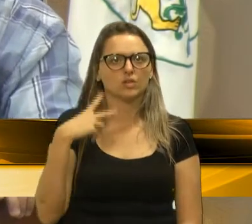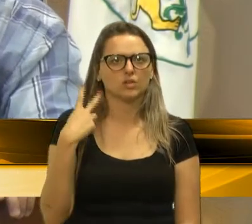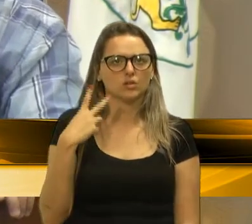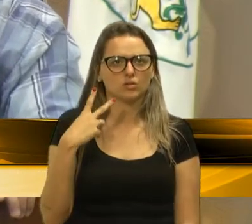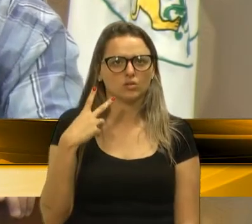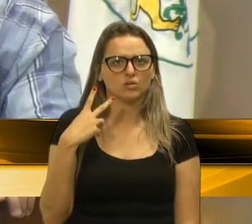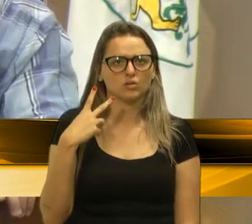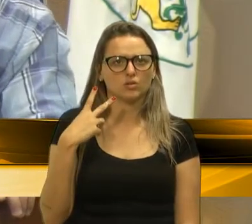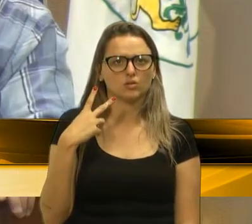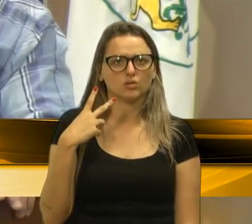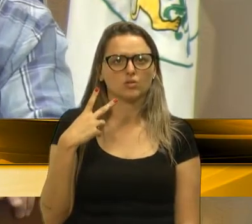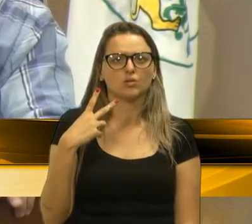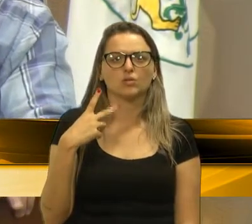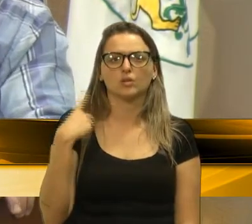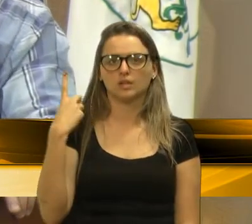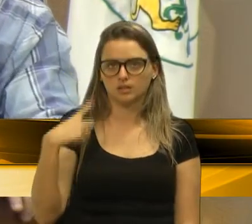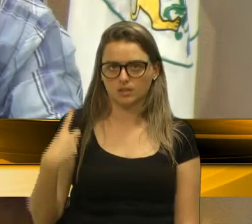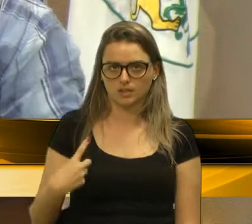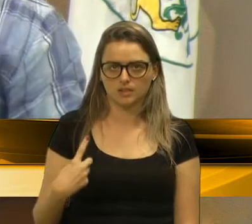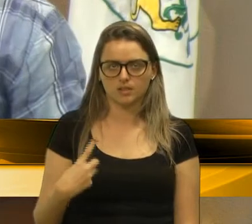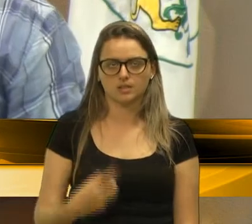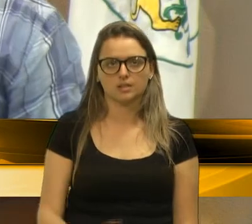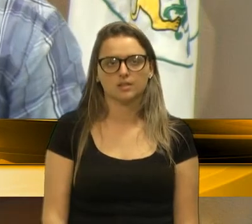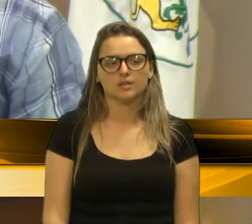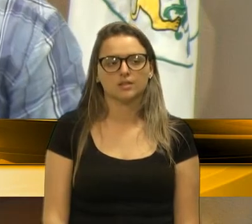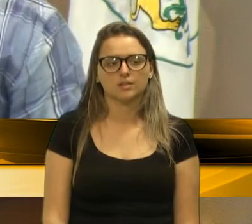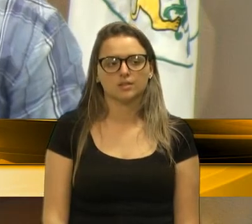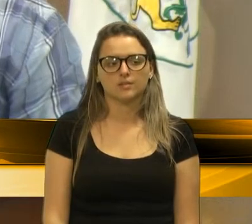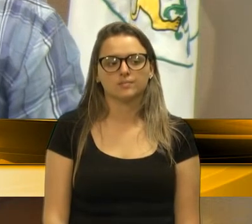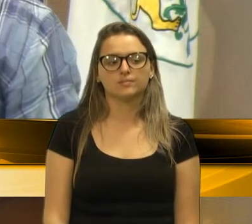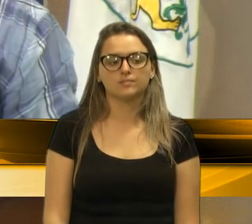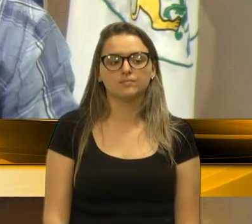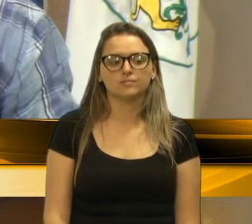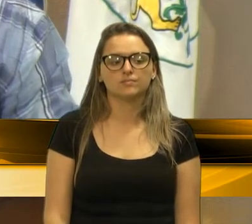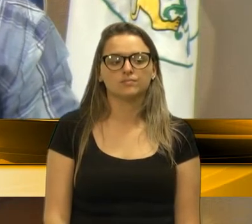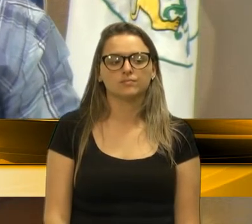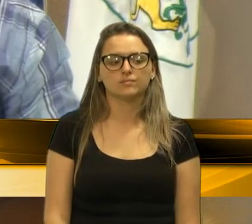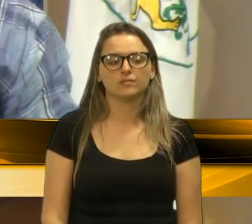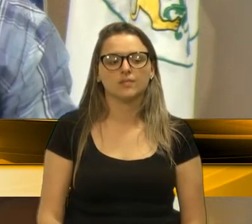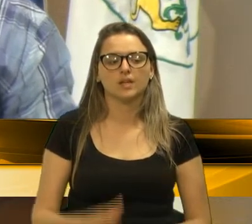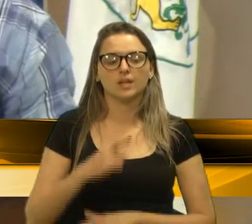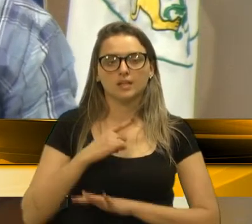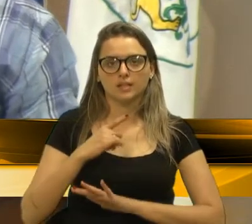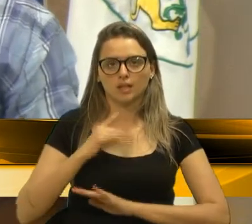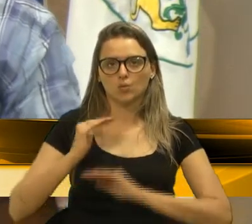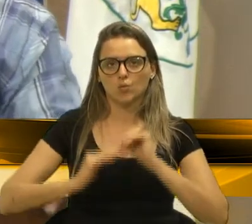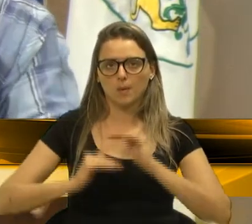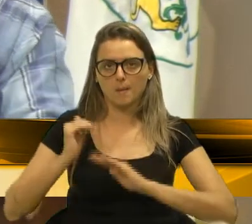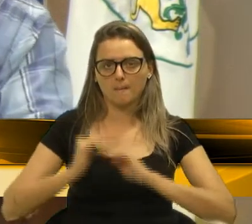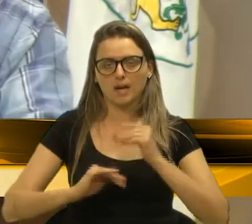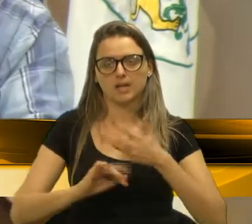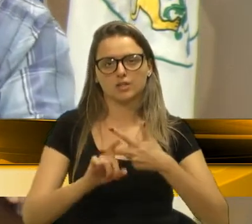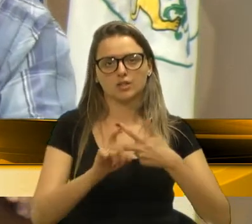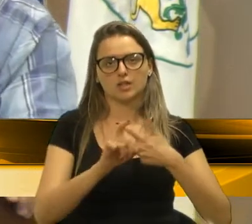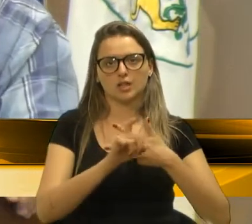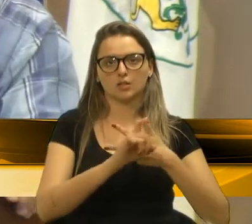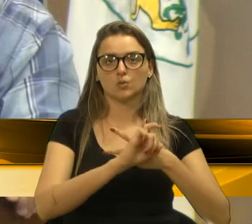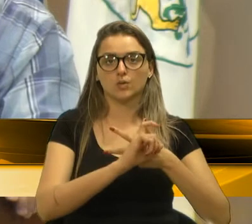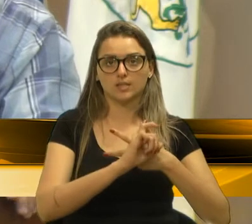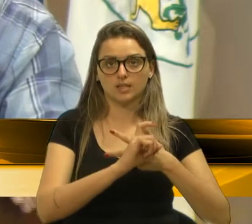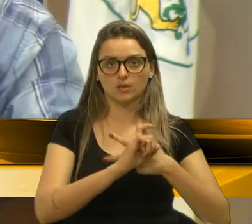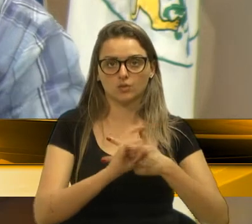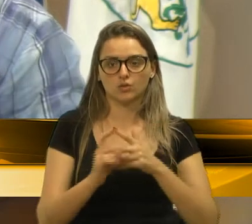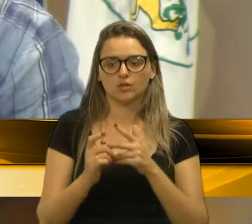a vereadora denise é uma composição com o executivo nos últimos 60